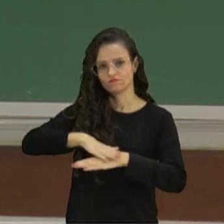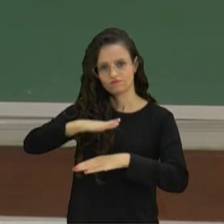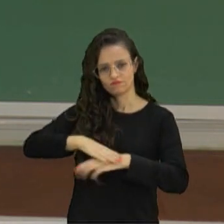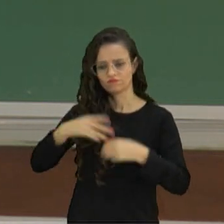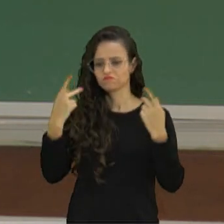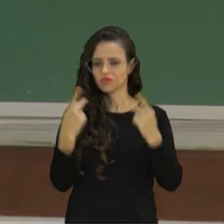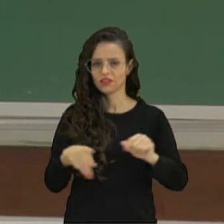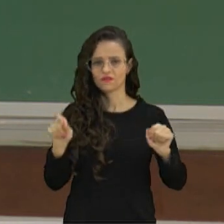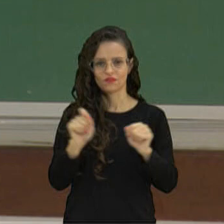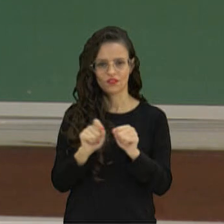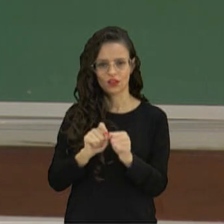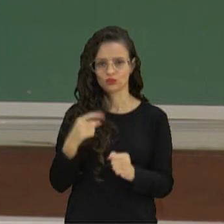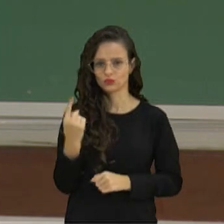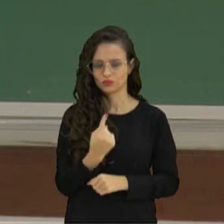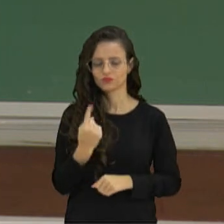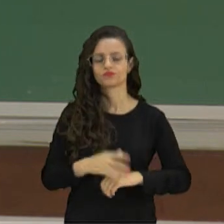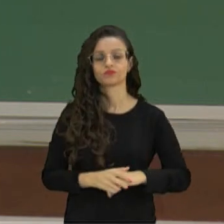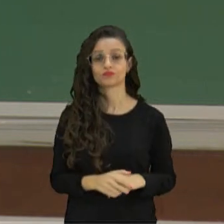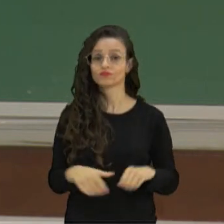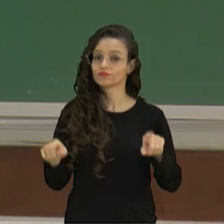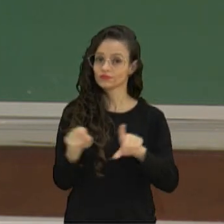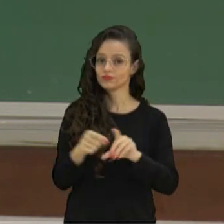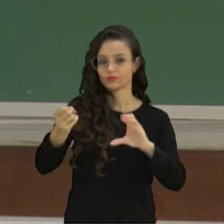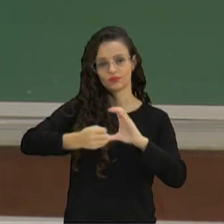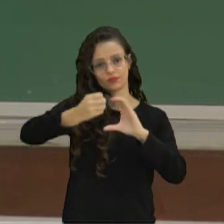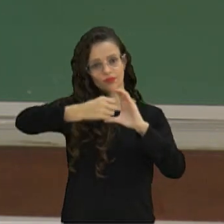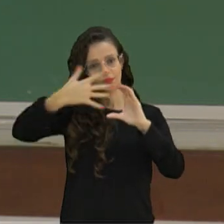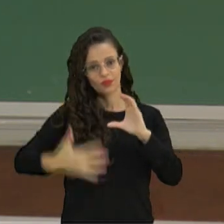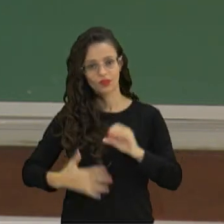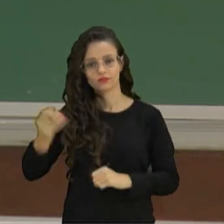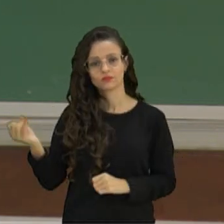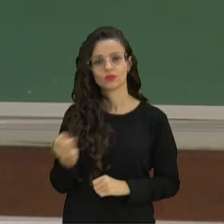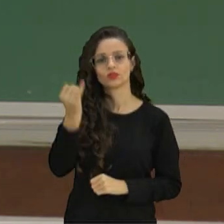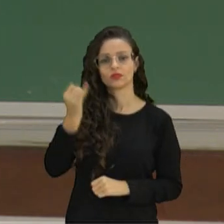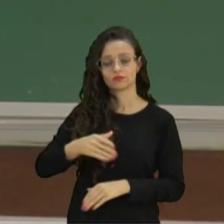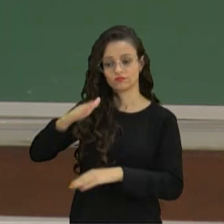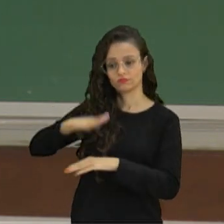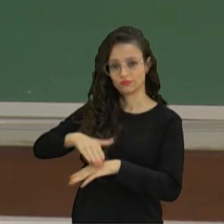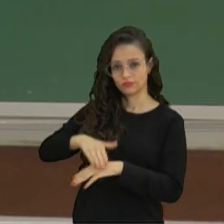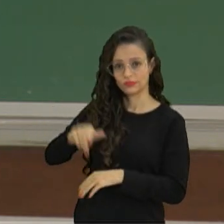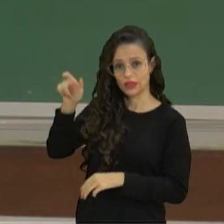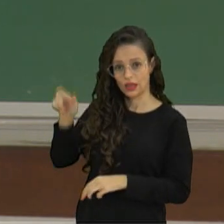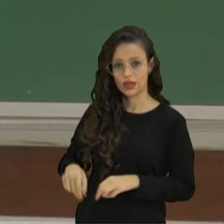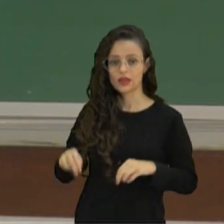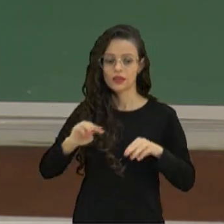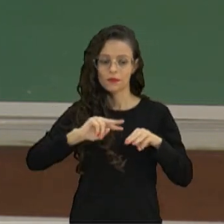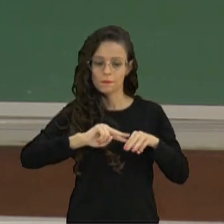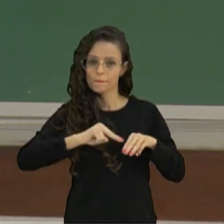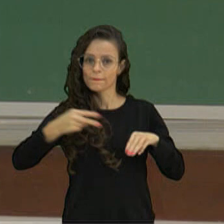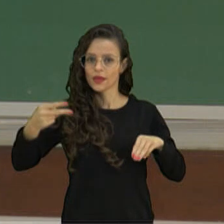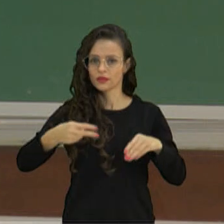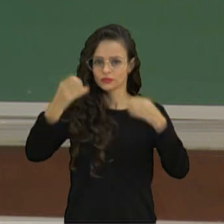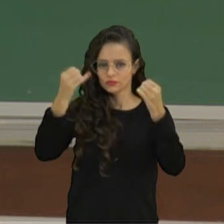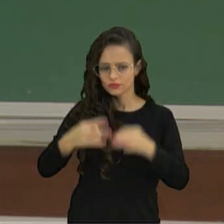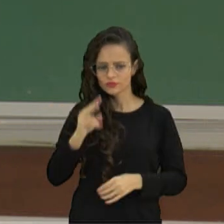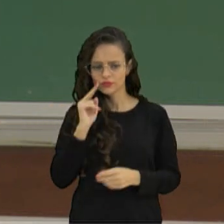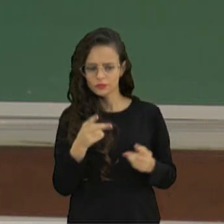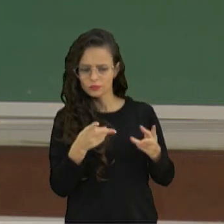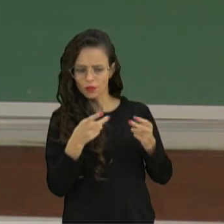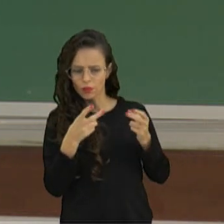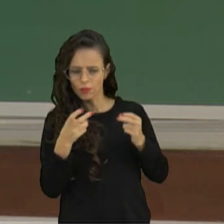autofecundação. Outra característica bem importante que o Mendel observou nas ervilhas e que utilizou para sua